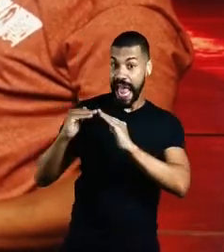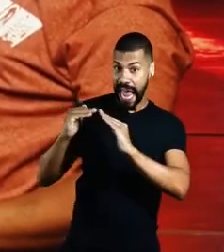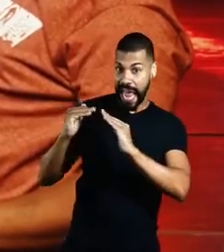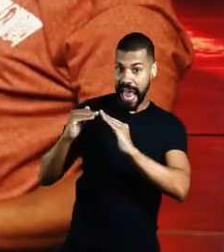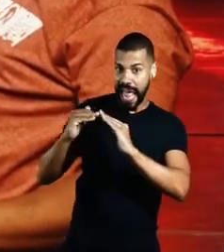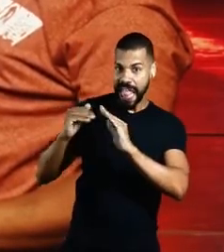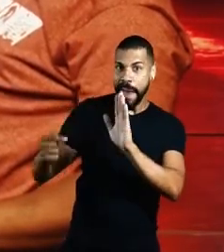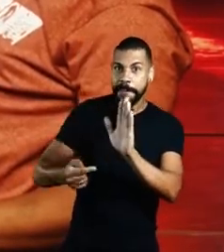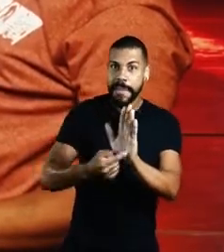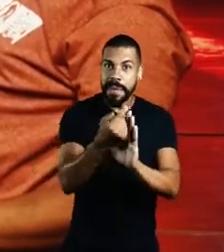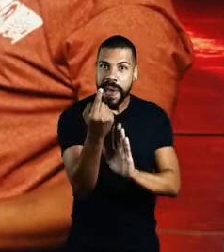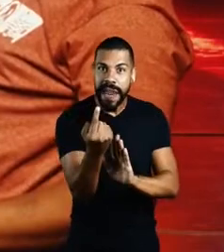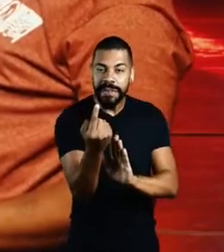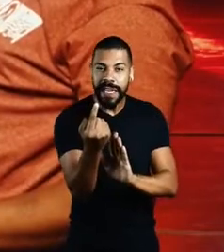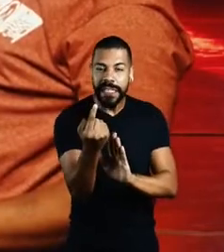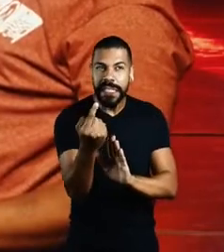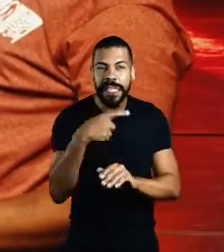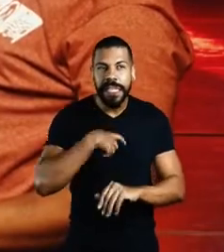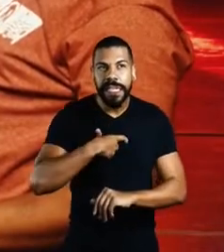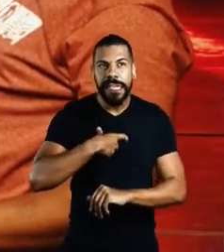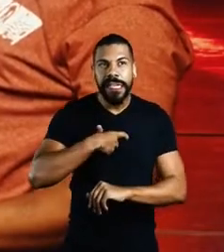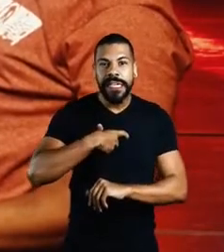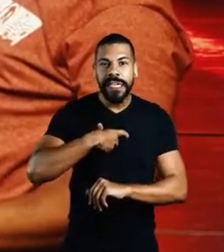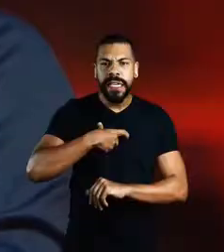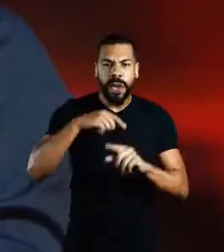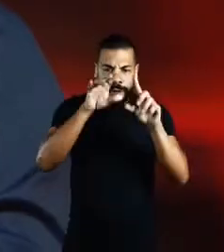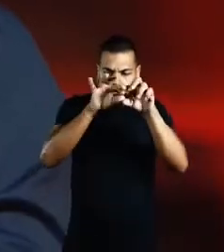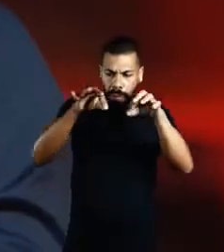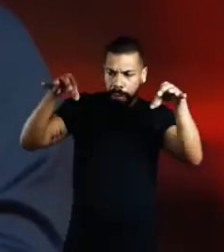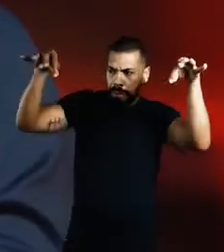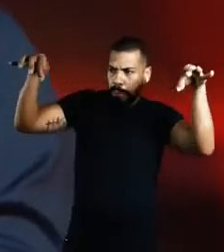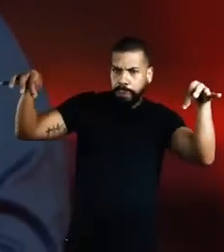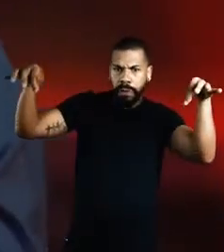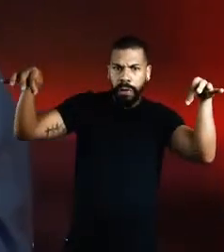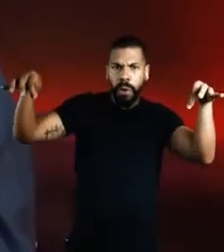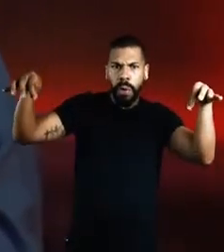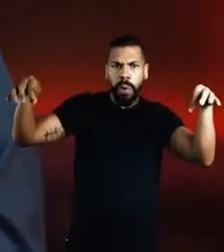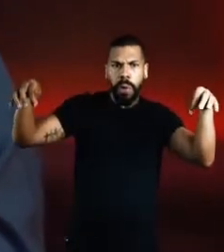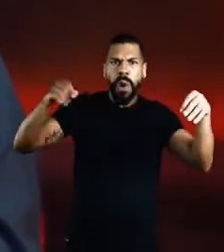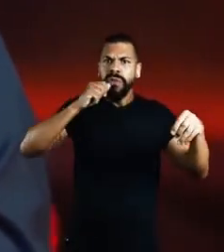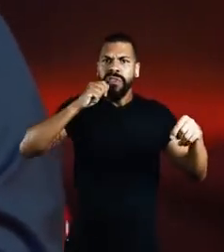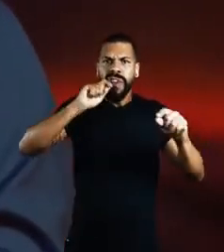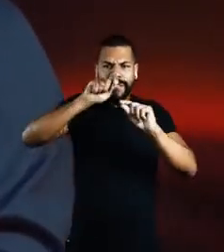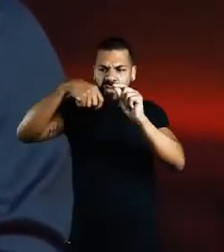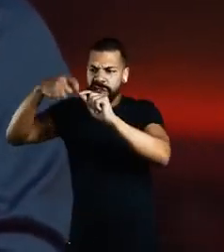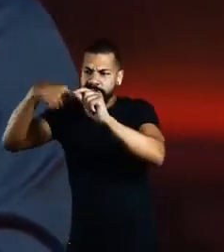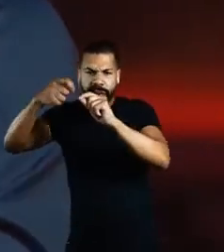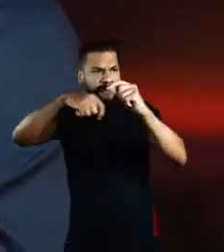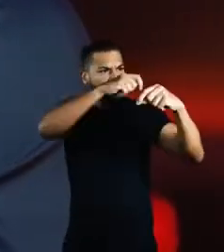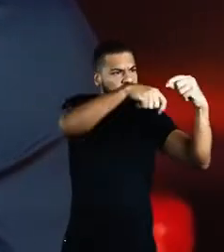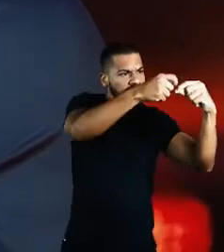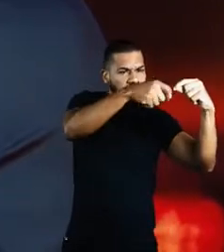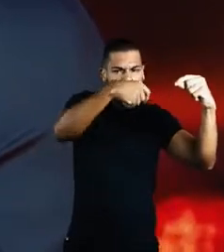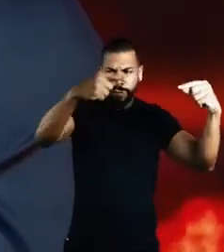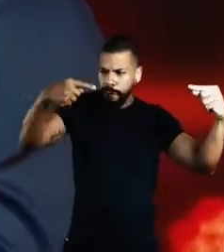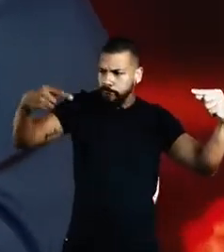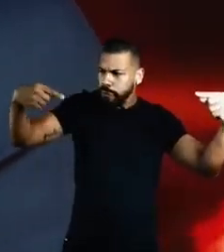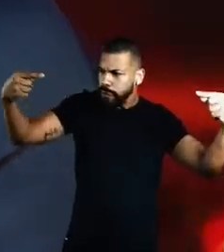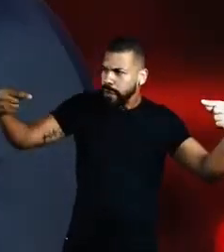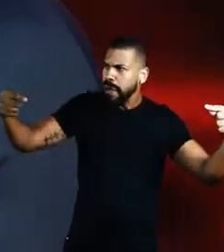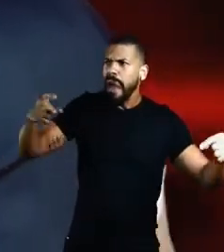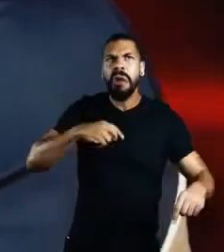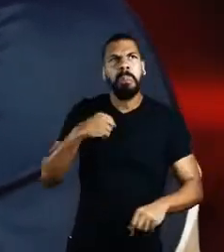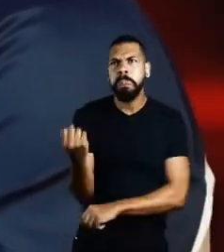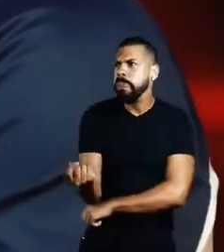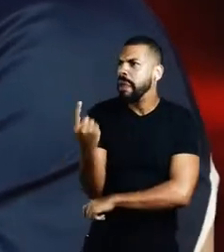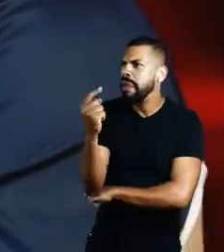onde a primeira vez eu vi um varal com um monte de fita de rolo. Falei, que